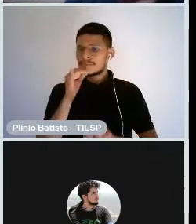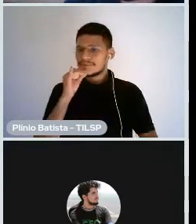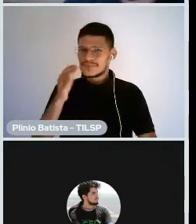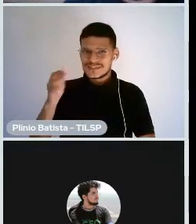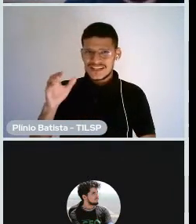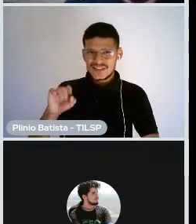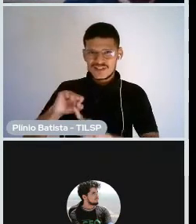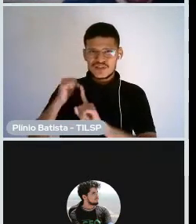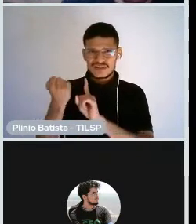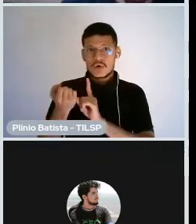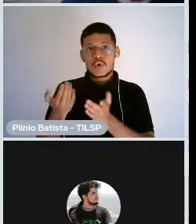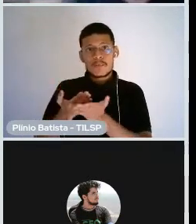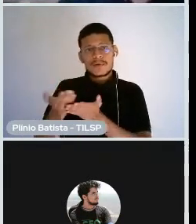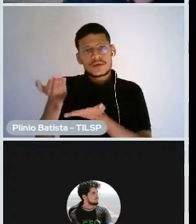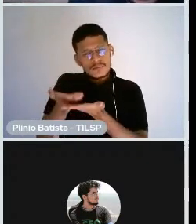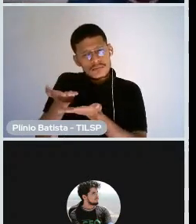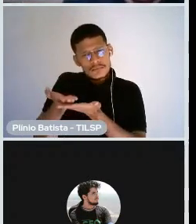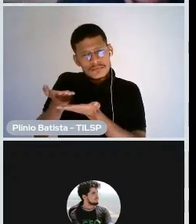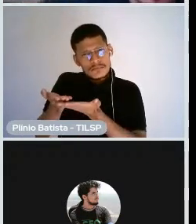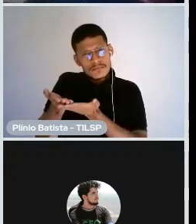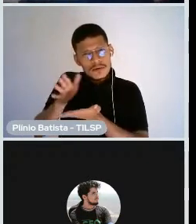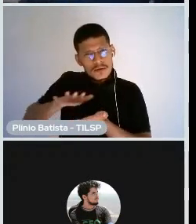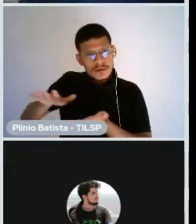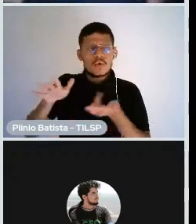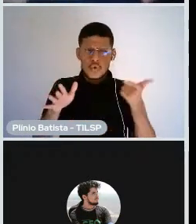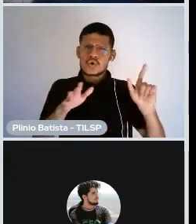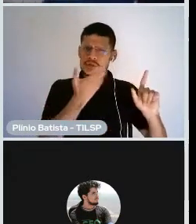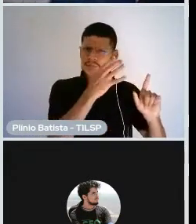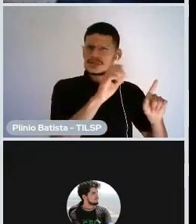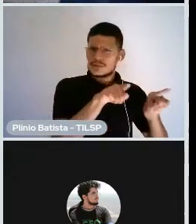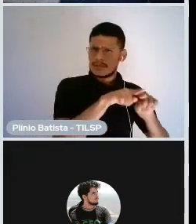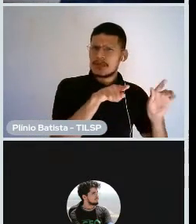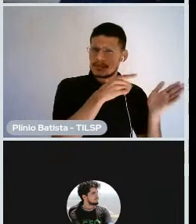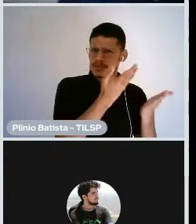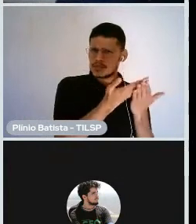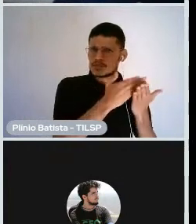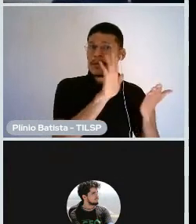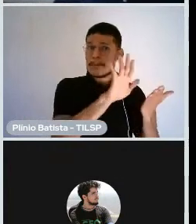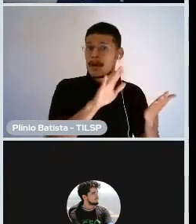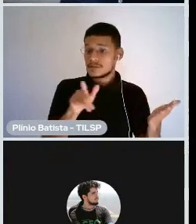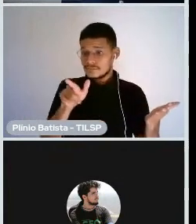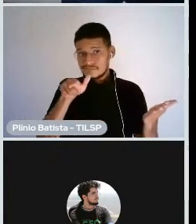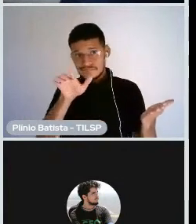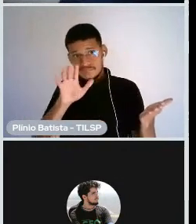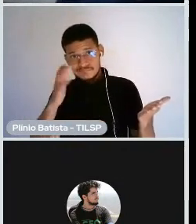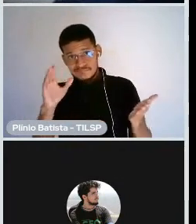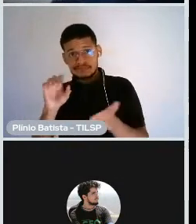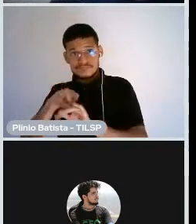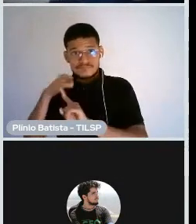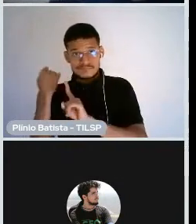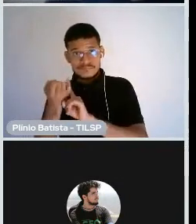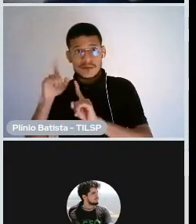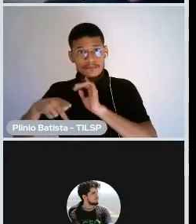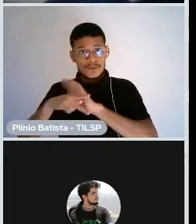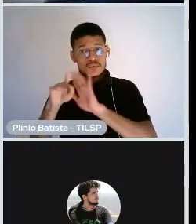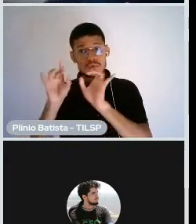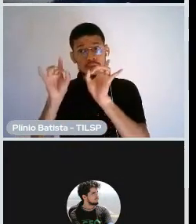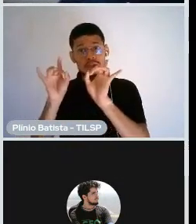direta. Né? A que mais estuda, outras ciências estudam, mas as ciências sociais podemos dizer que eles são, de certa forma, os especialistas.